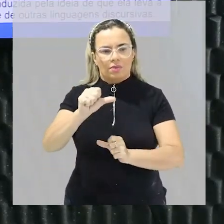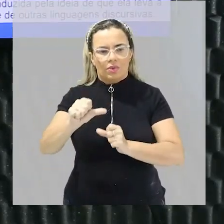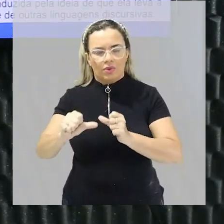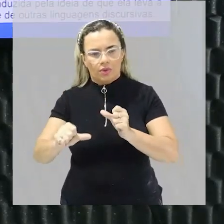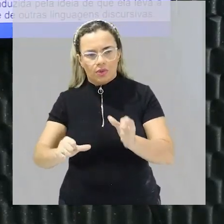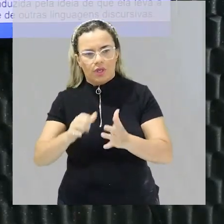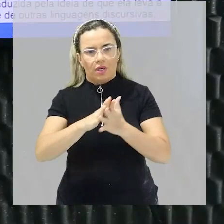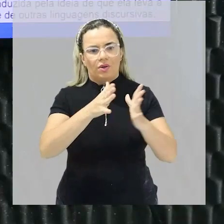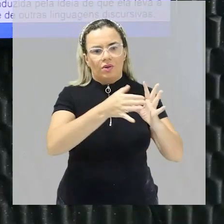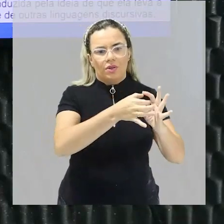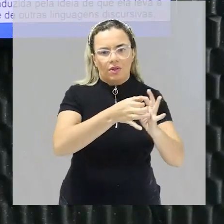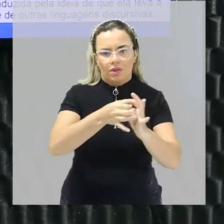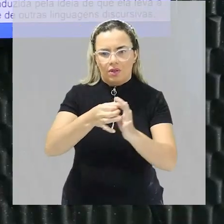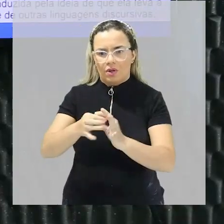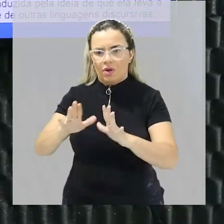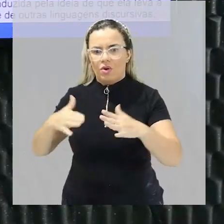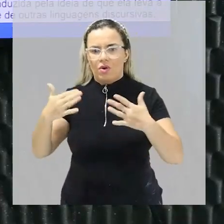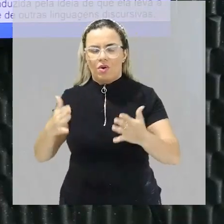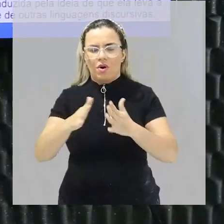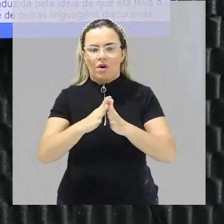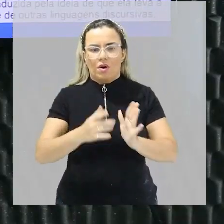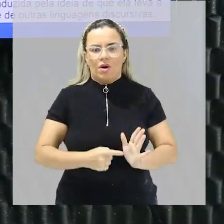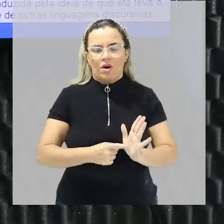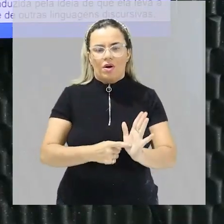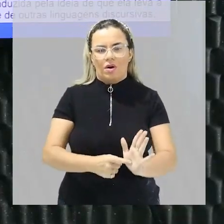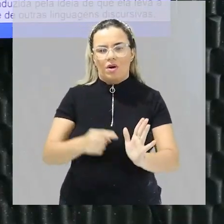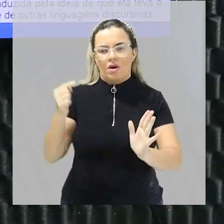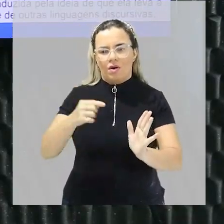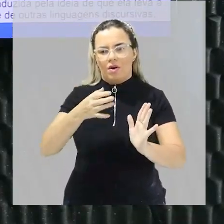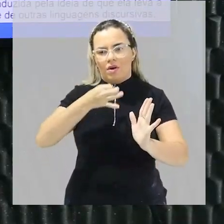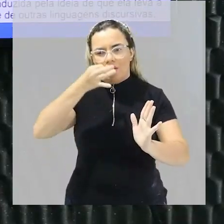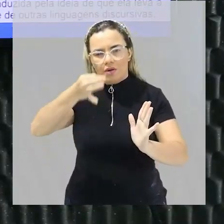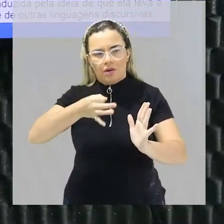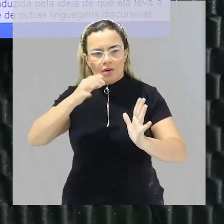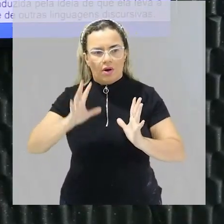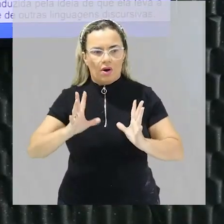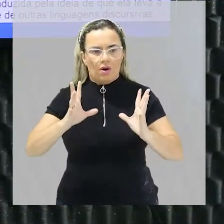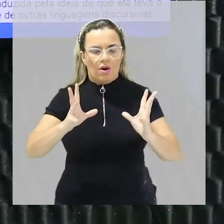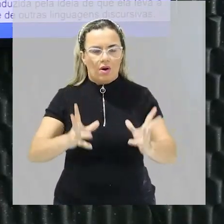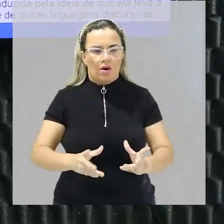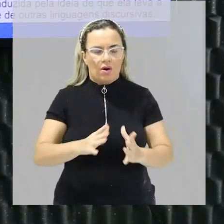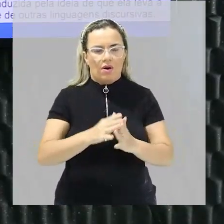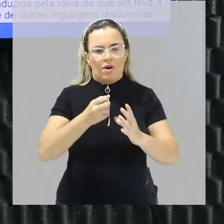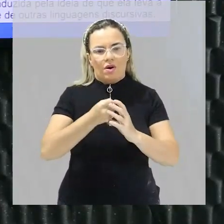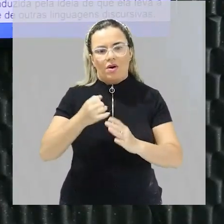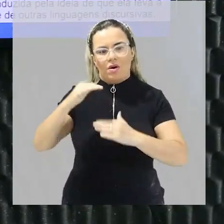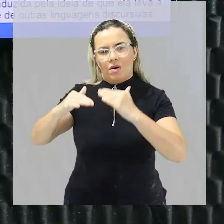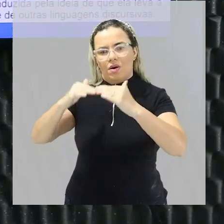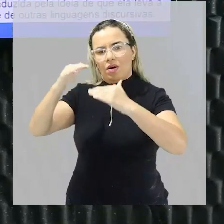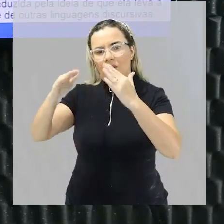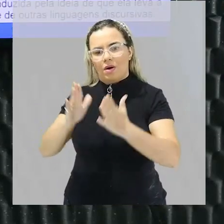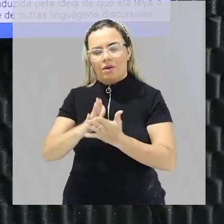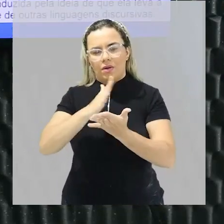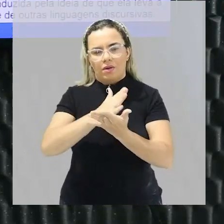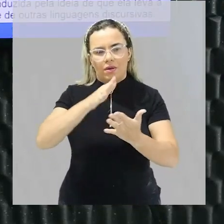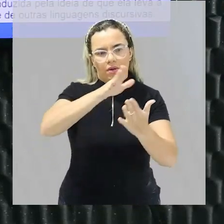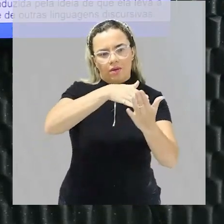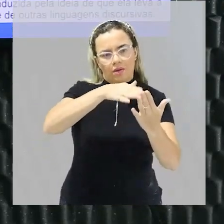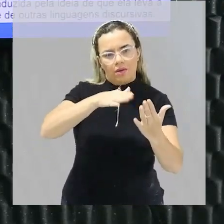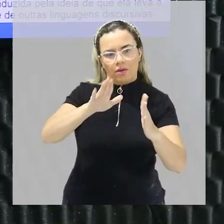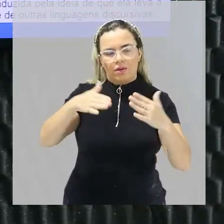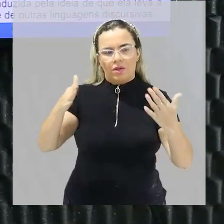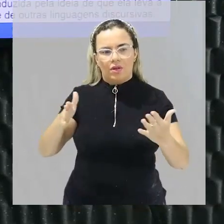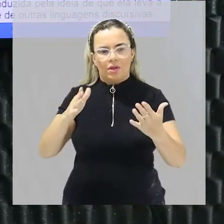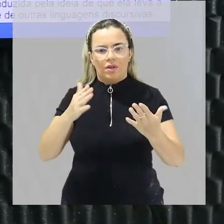nas escolas, a arte quanto elemento que tem uma transformação a partir da estética. Qual das